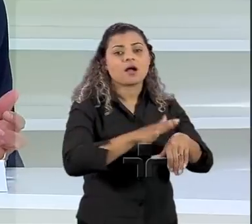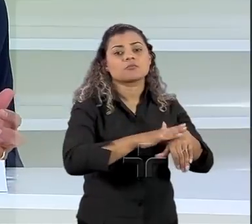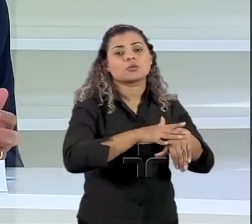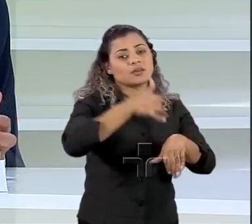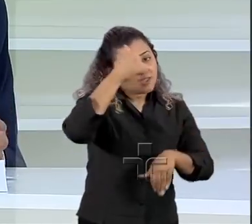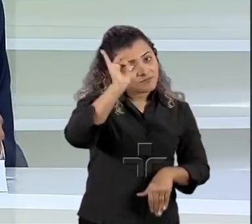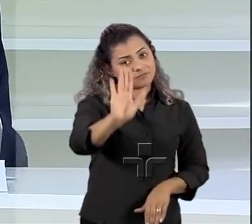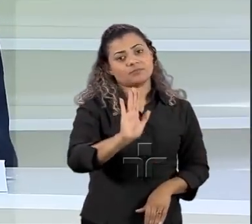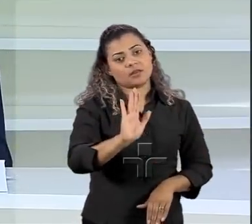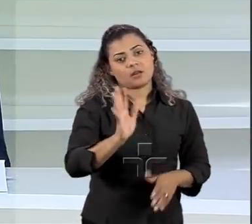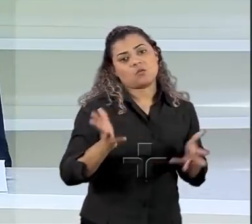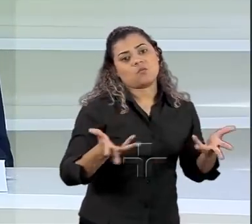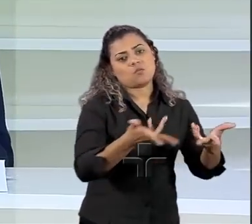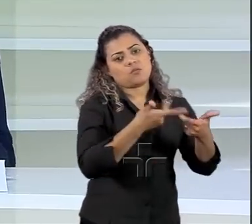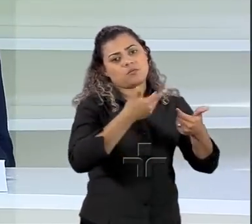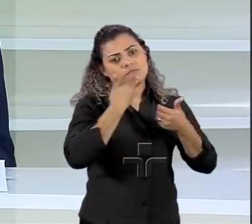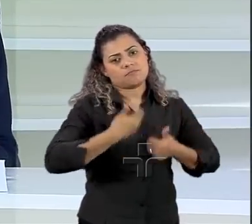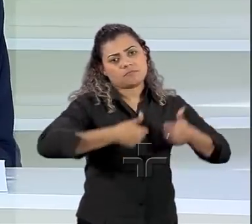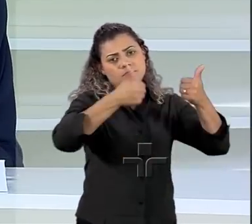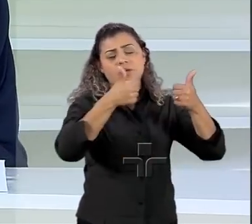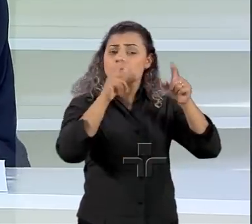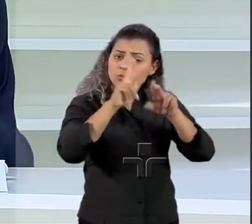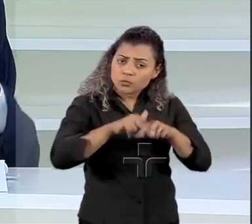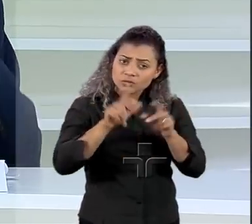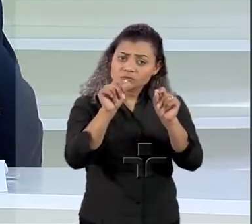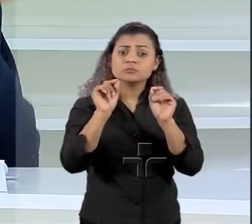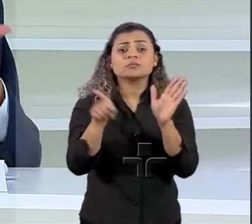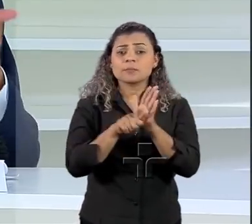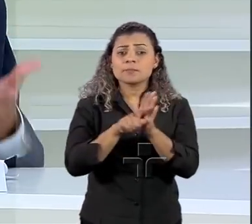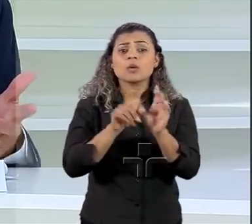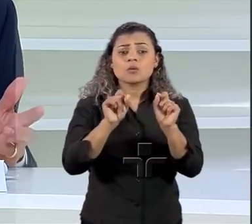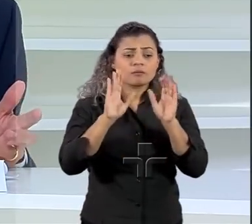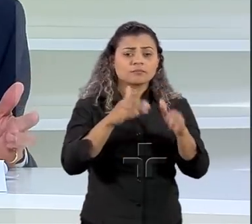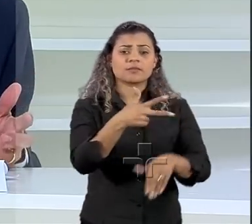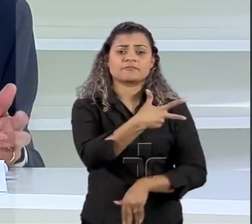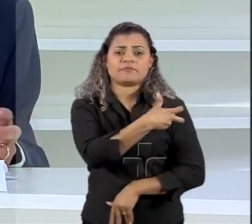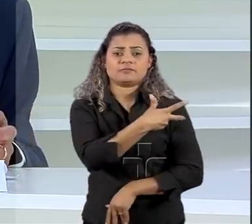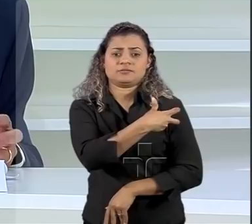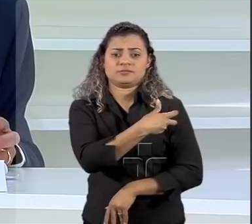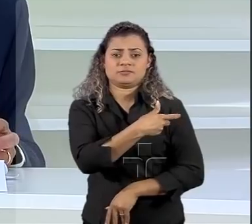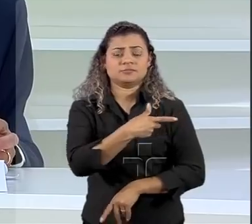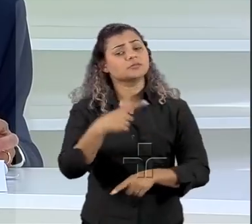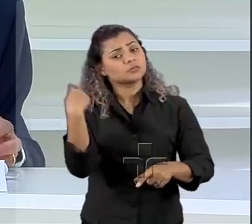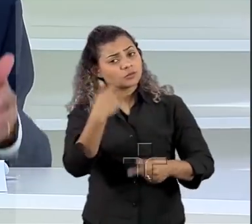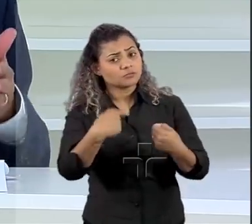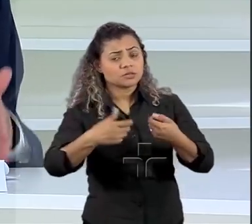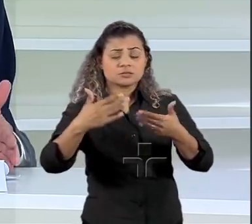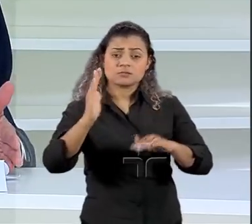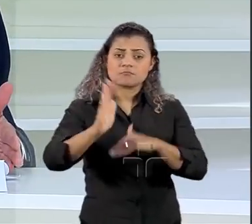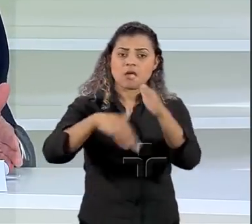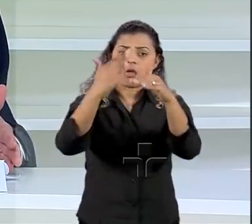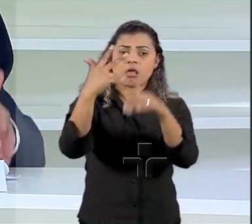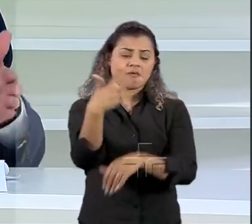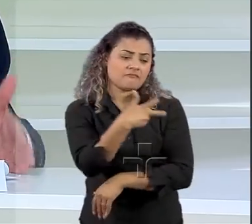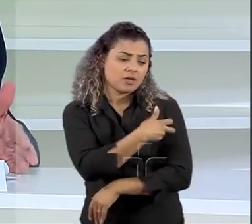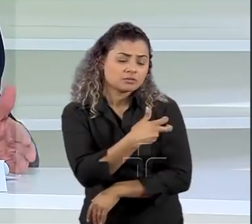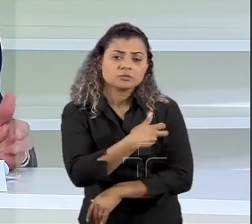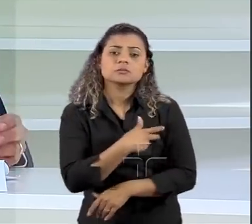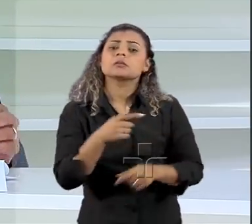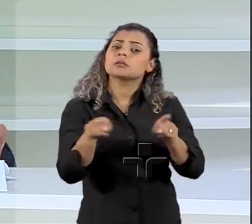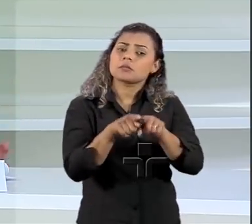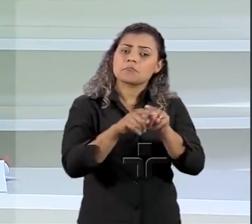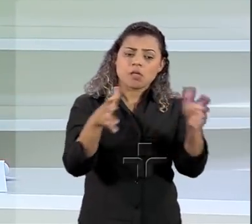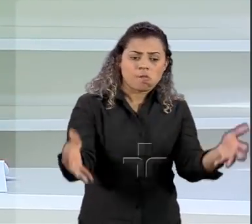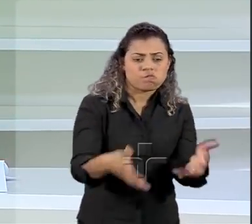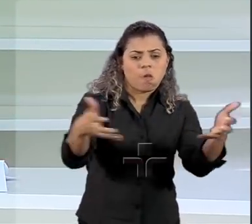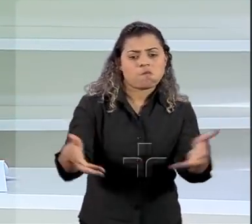muito mais qualidade. Eu estou me referindo aos programas de vacina. Nós temos que incorporar novas vacinas e nós temos que fazer que o programa de